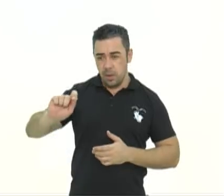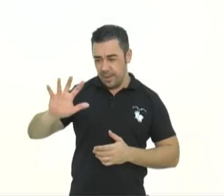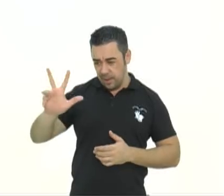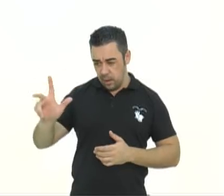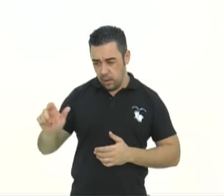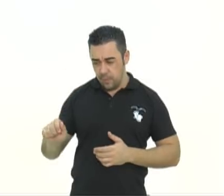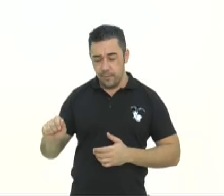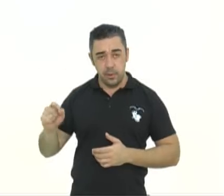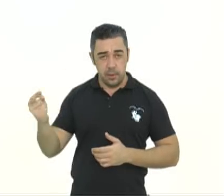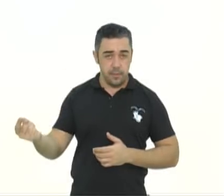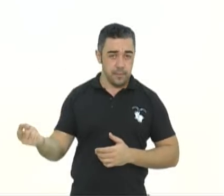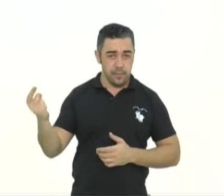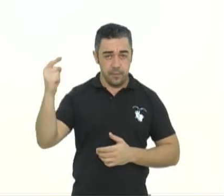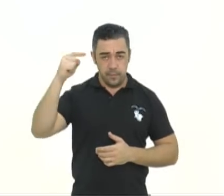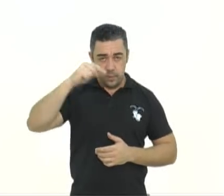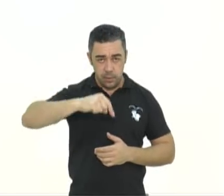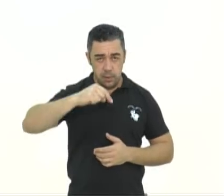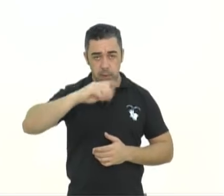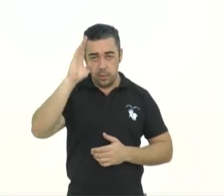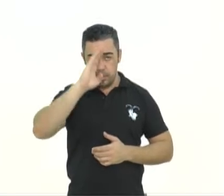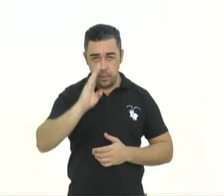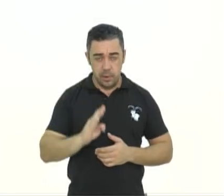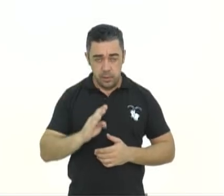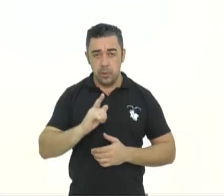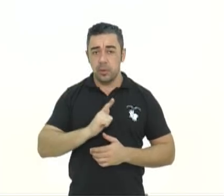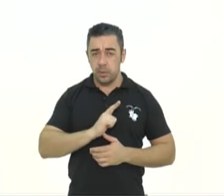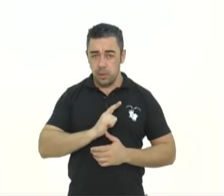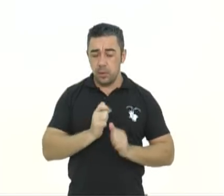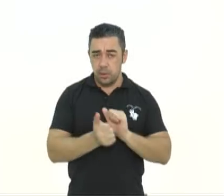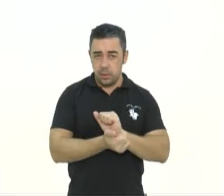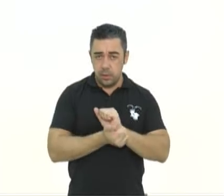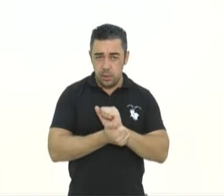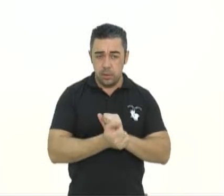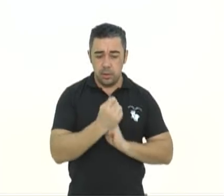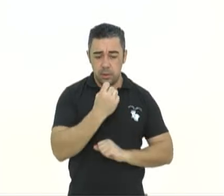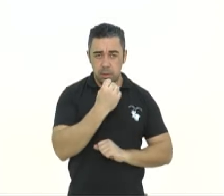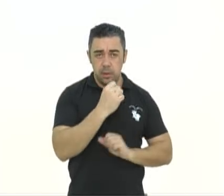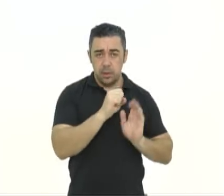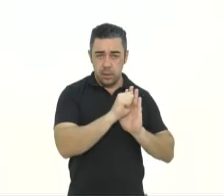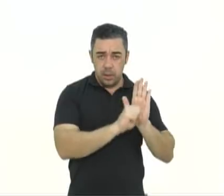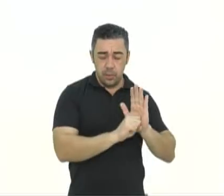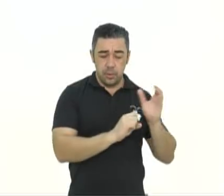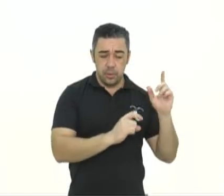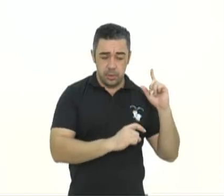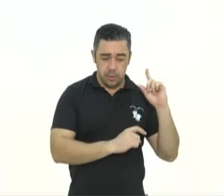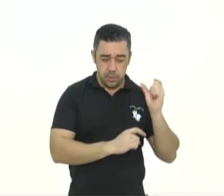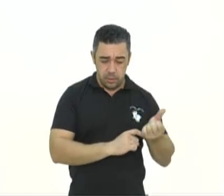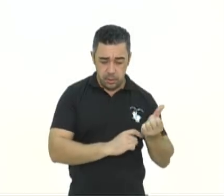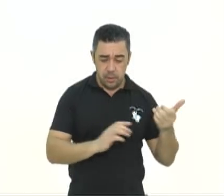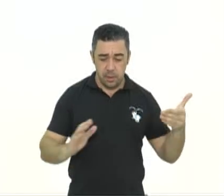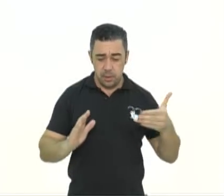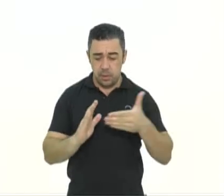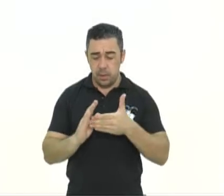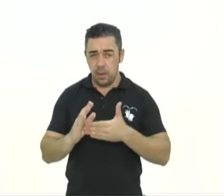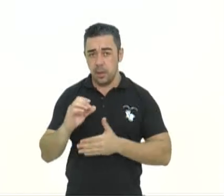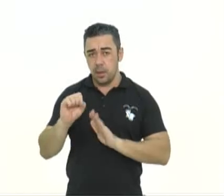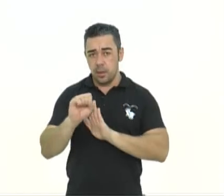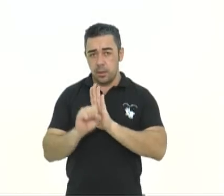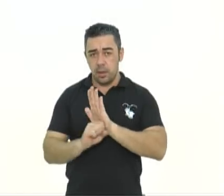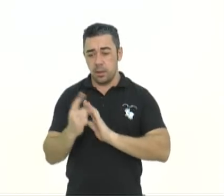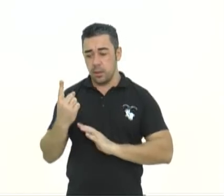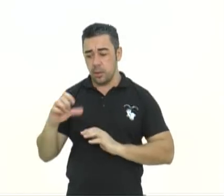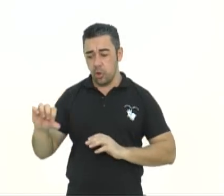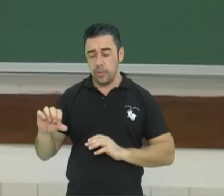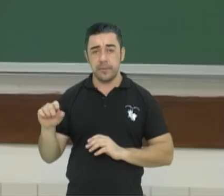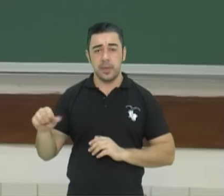para o Brasil para serem escravizados aí entre os séculos XVI ao século XIX, eram falantes de língua